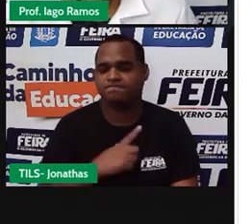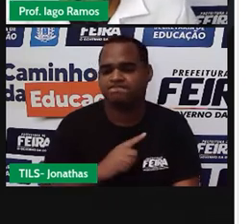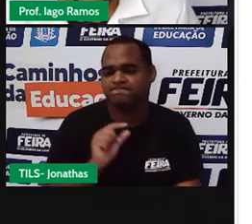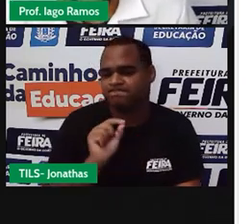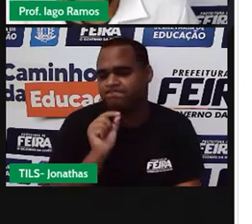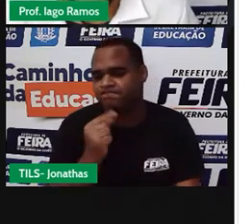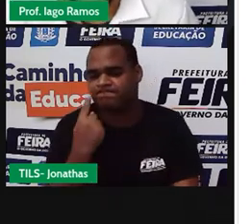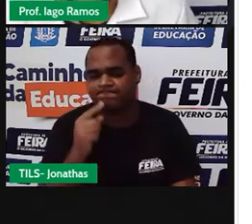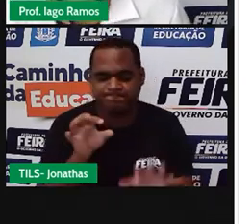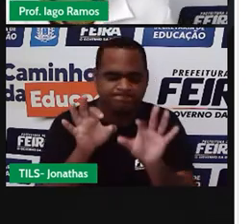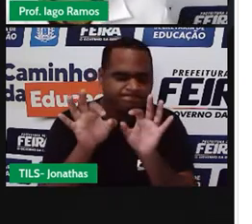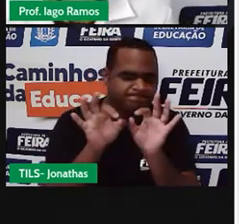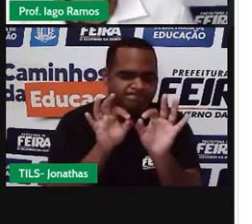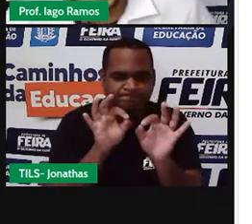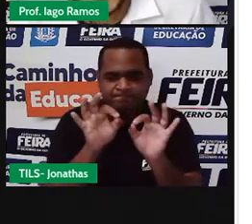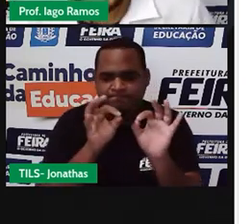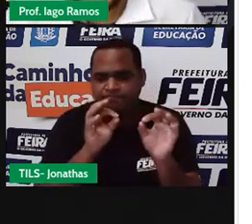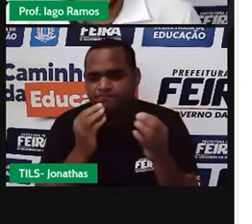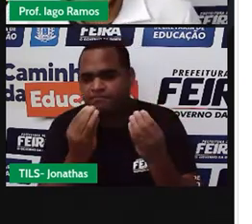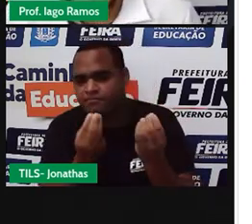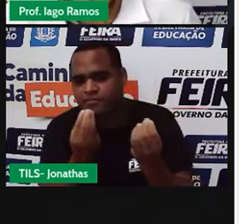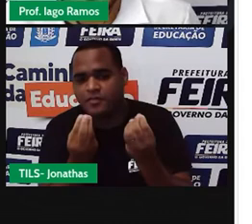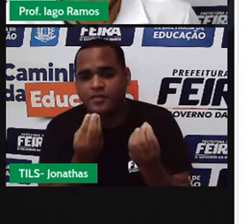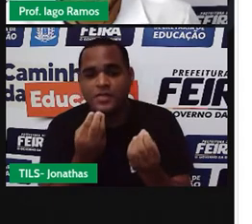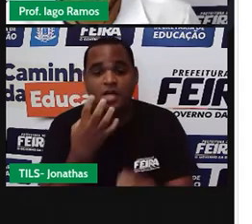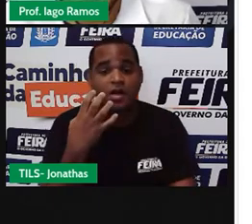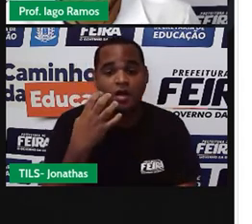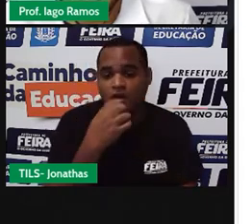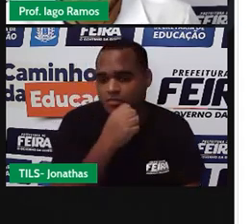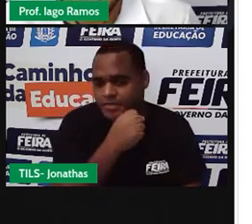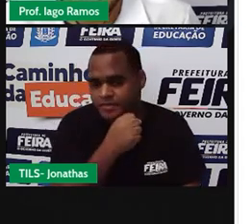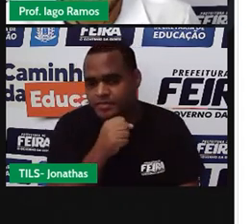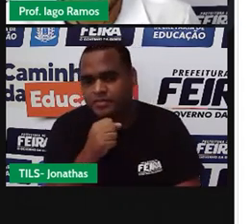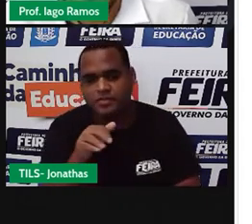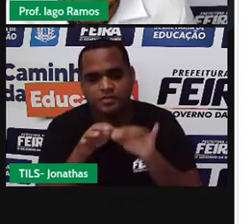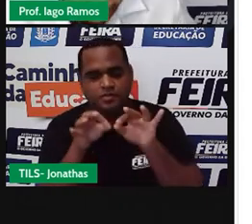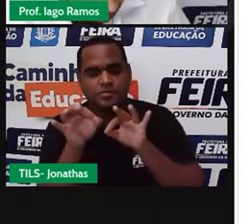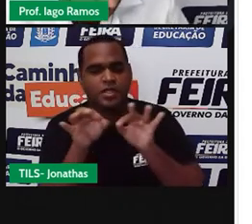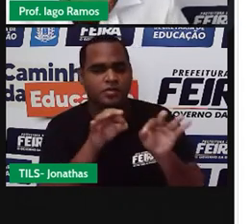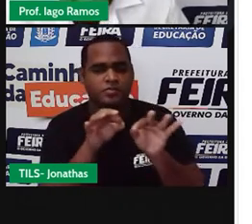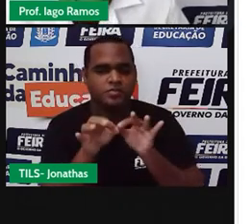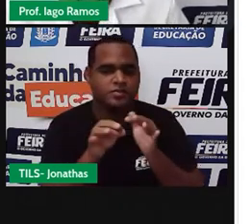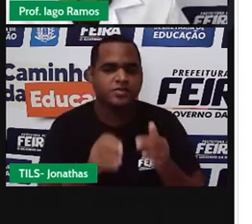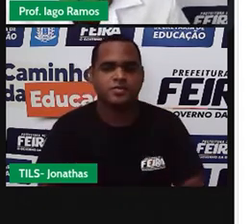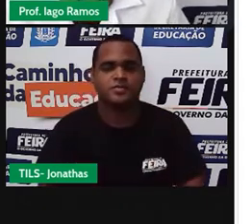aqui para ajustar é rapidinho a gente ajusta